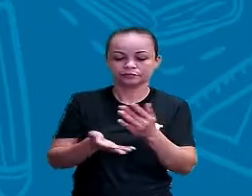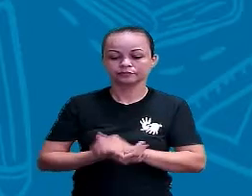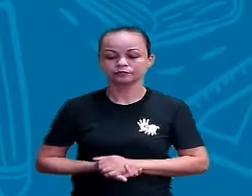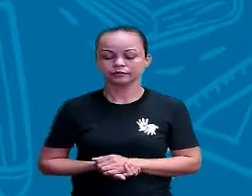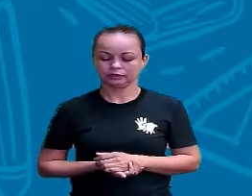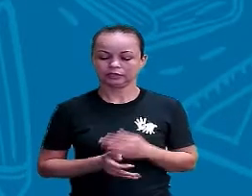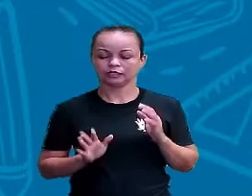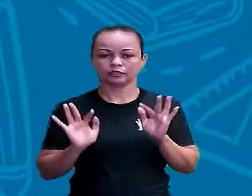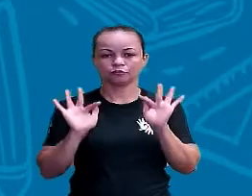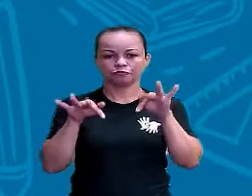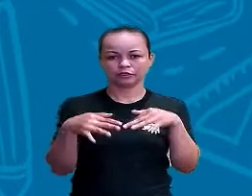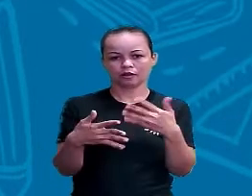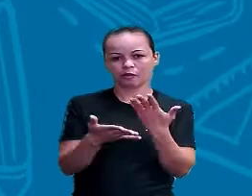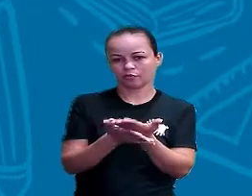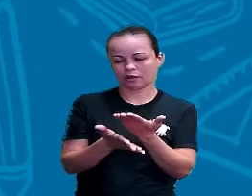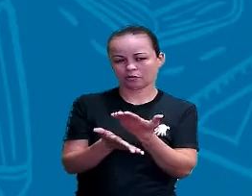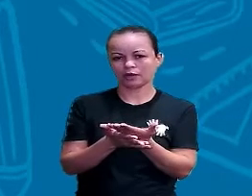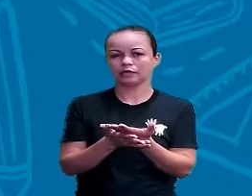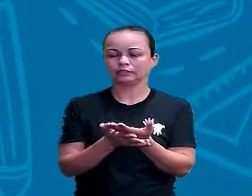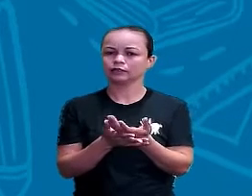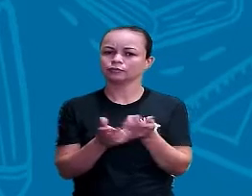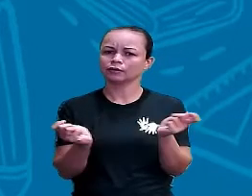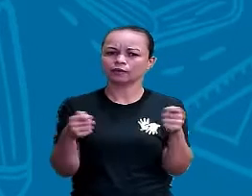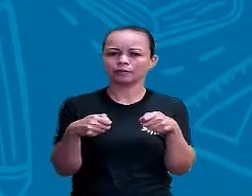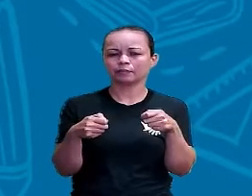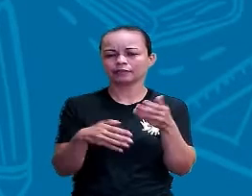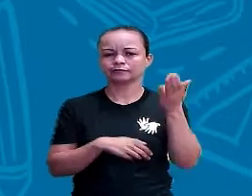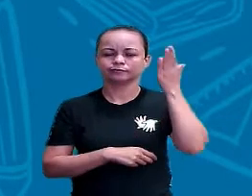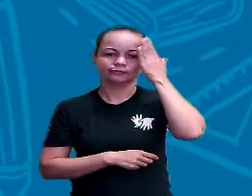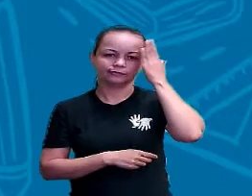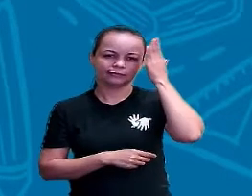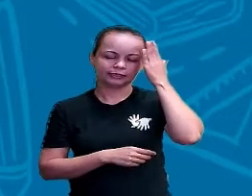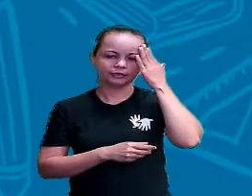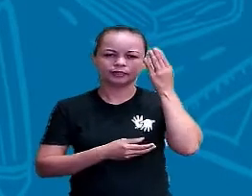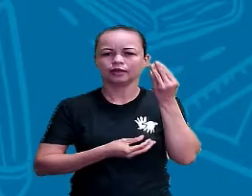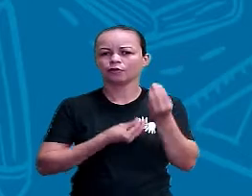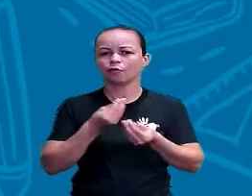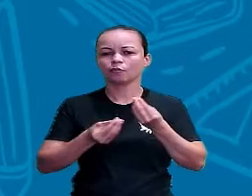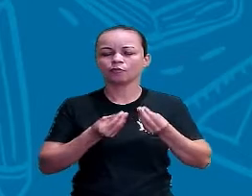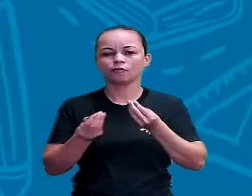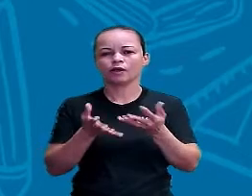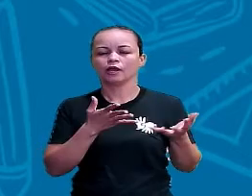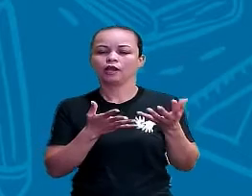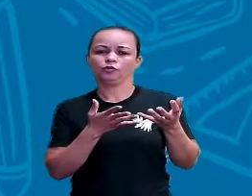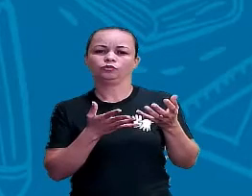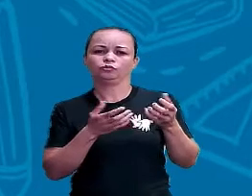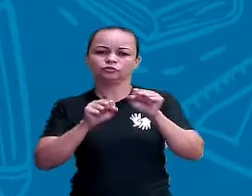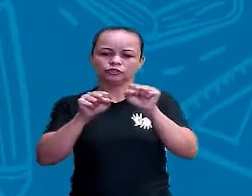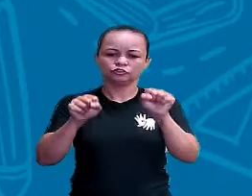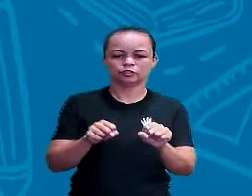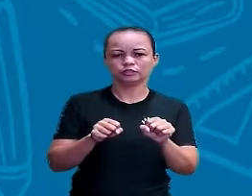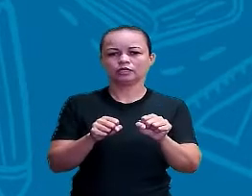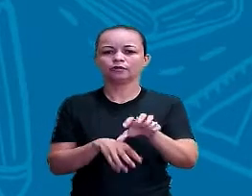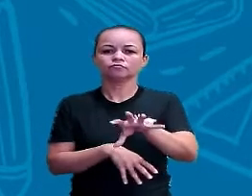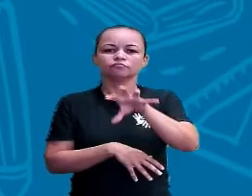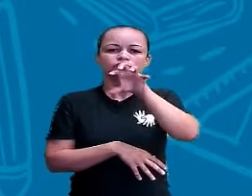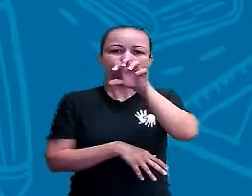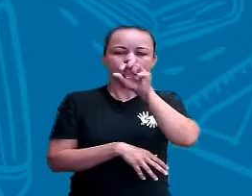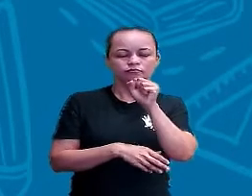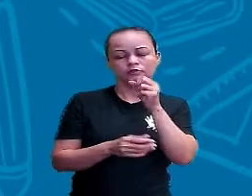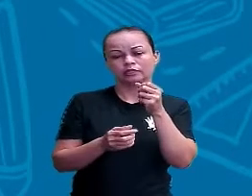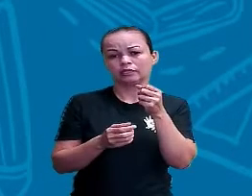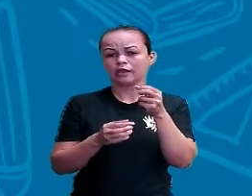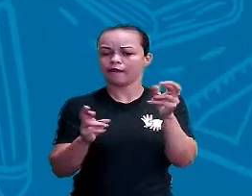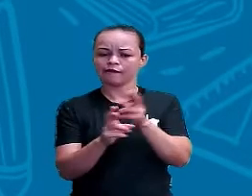E até o final da nossa aula, nós seremos capazes de entender o funcionamento do sistema respiratório e a sua relação com os